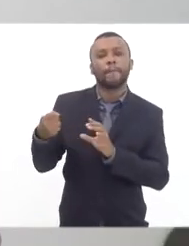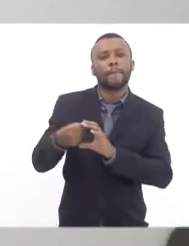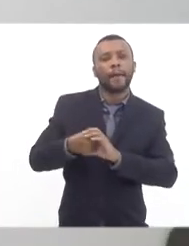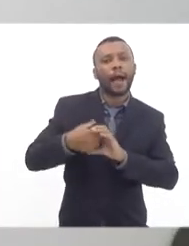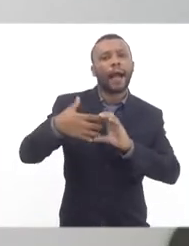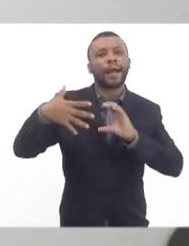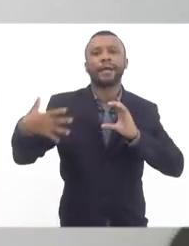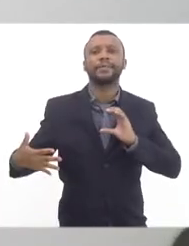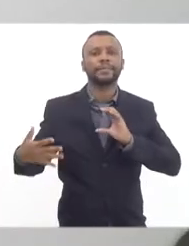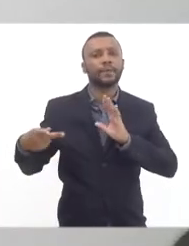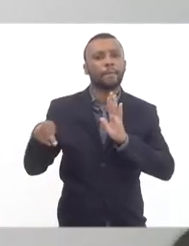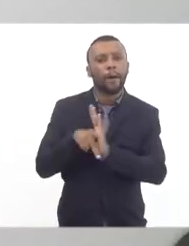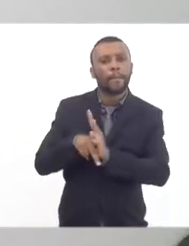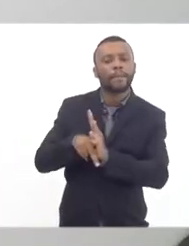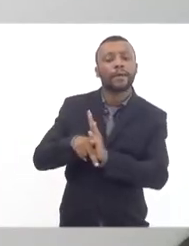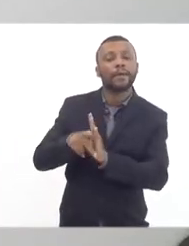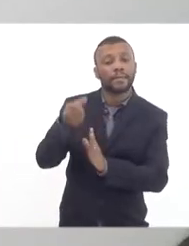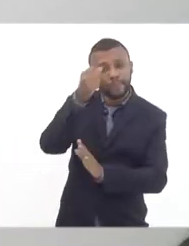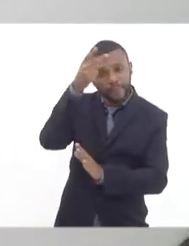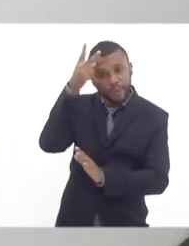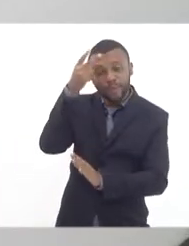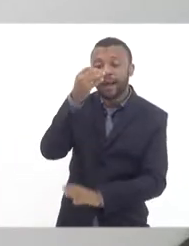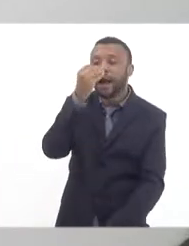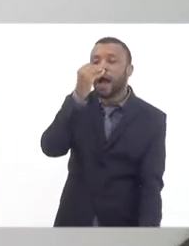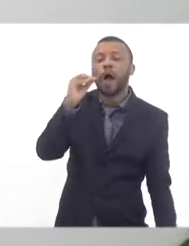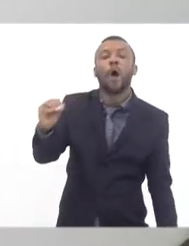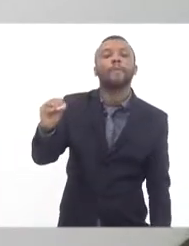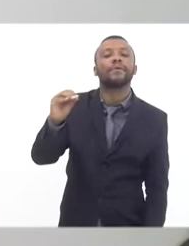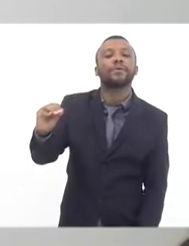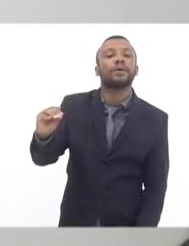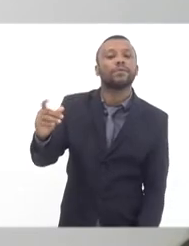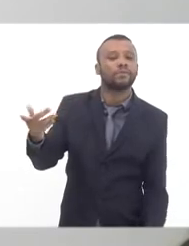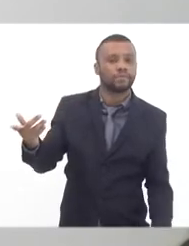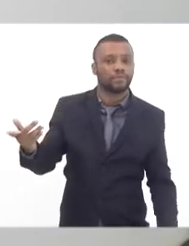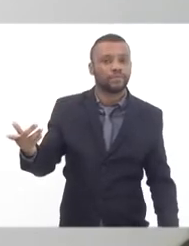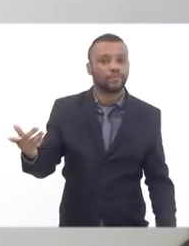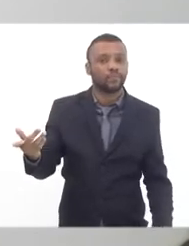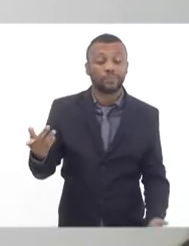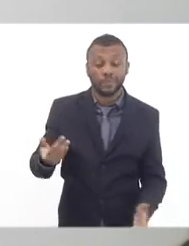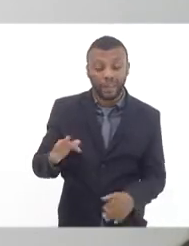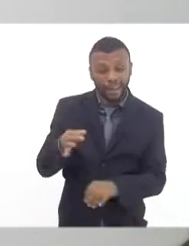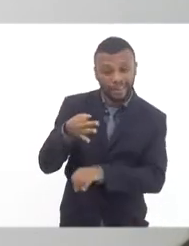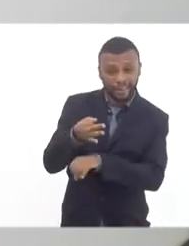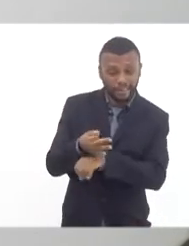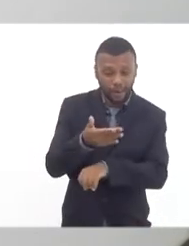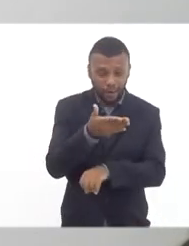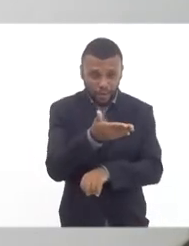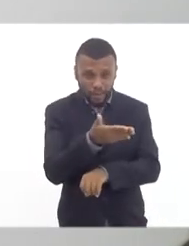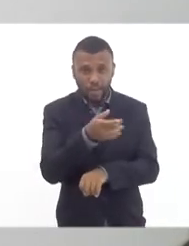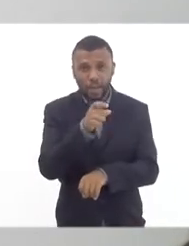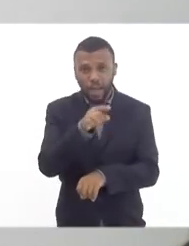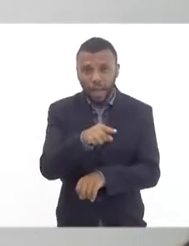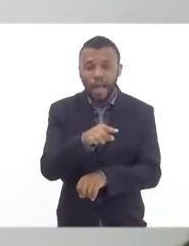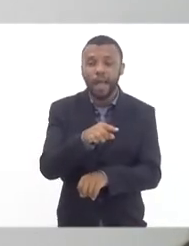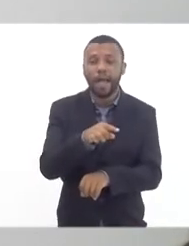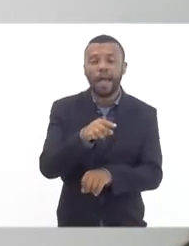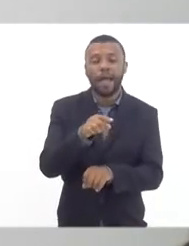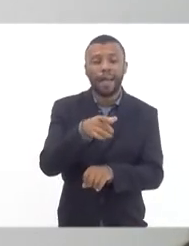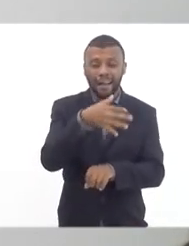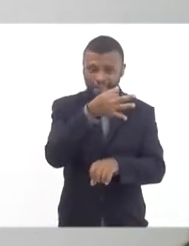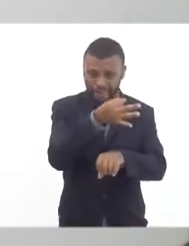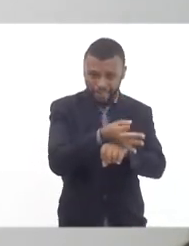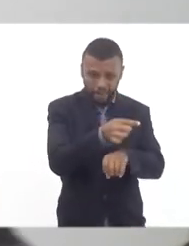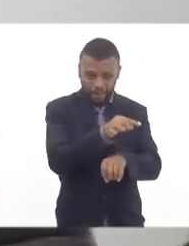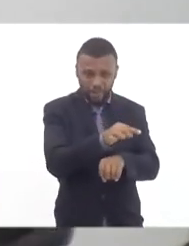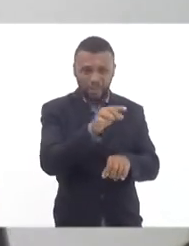a omissão. Então, a ausência aqui é justamente a companheira da omissão nesse assunto da